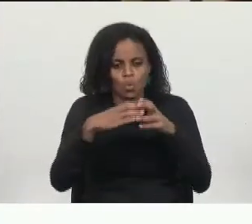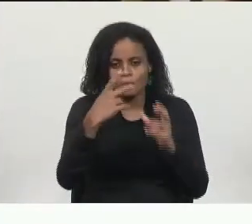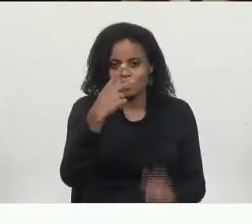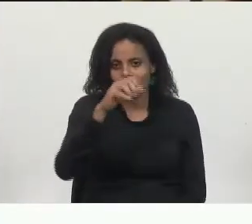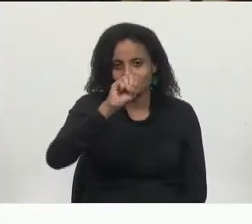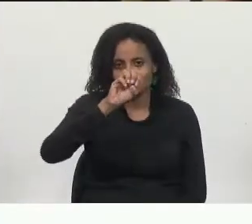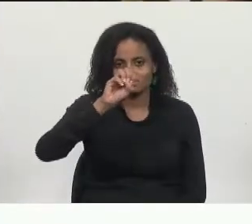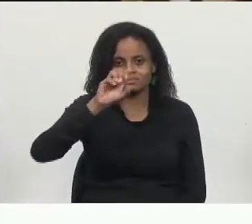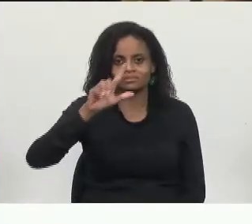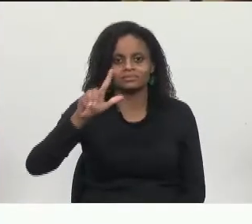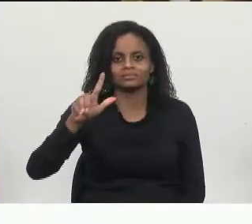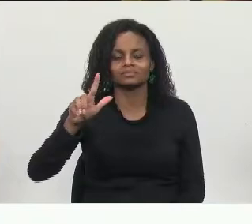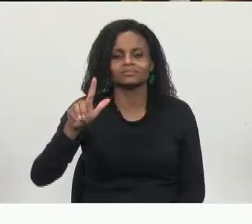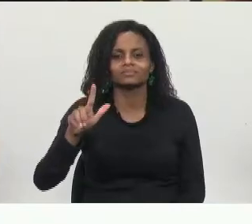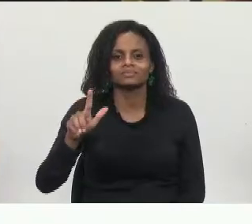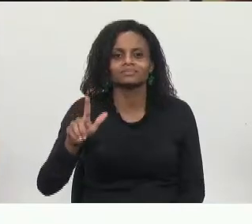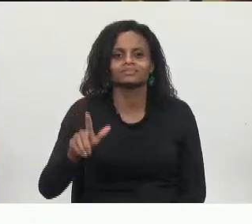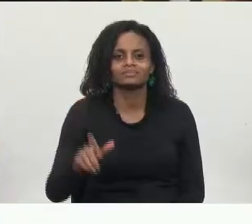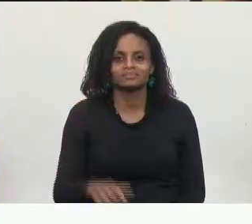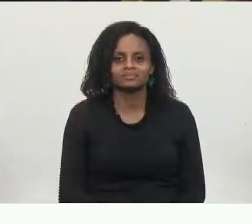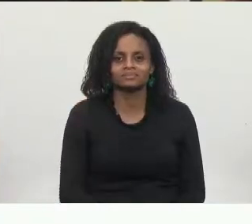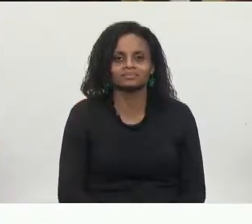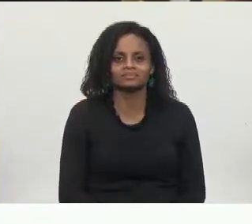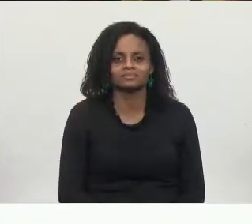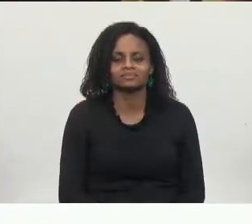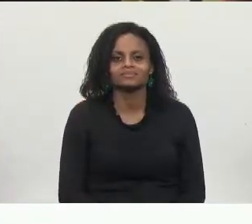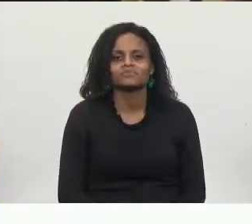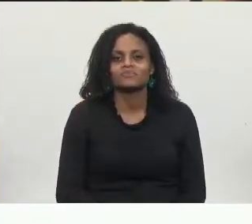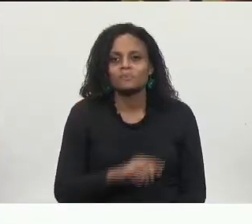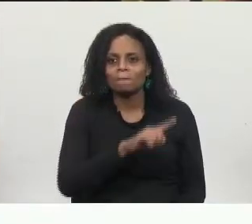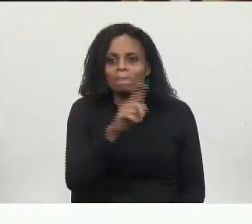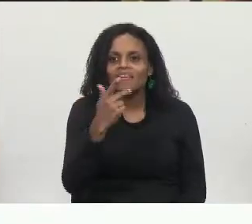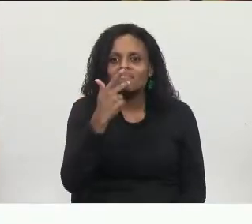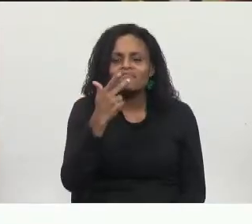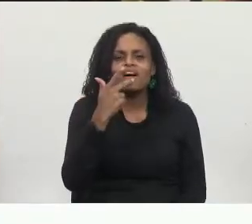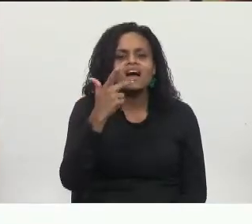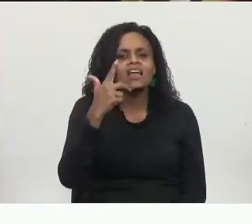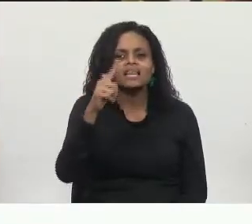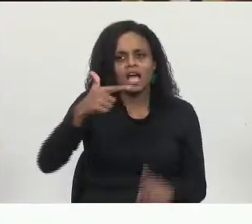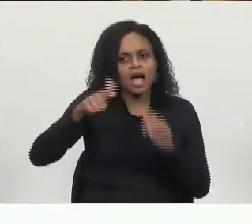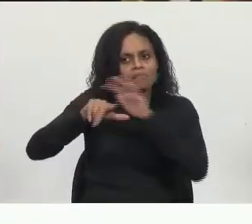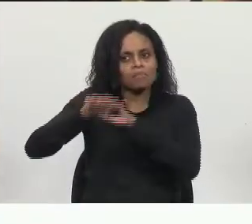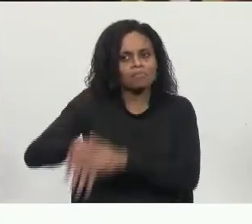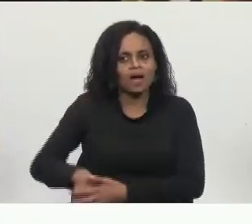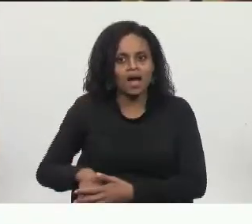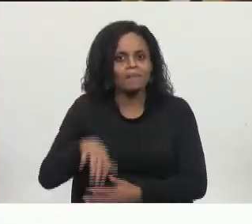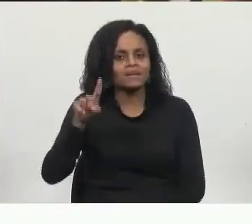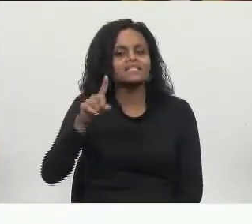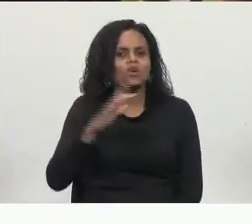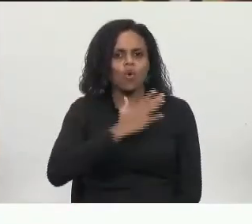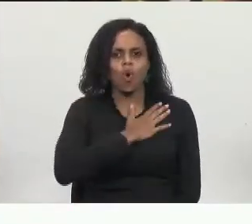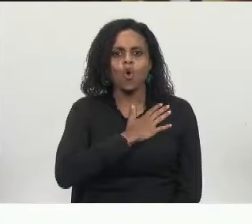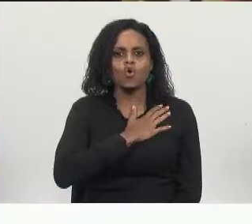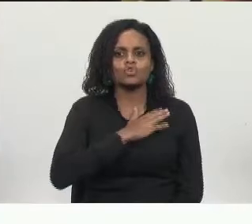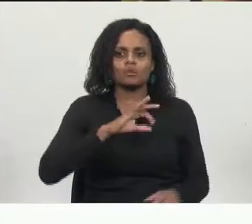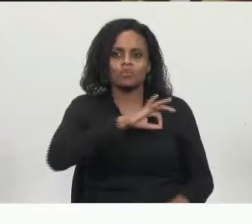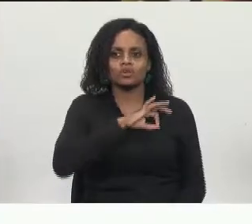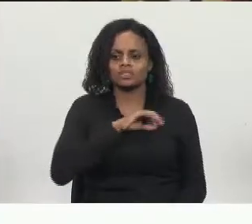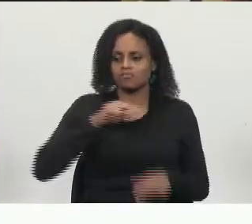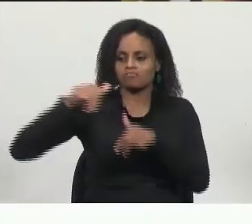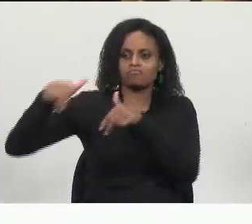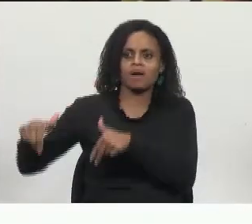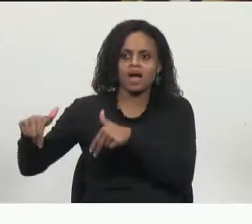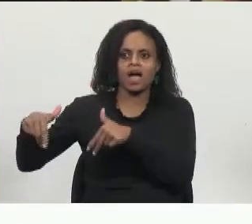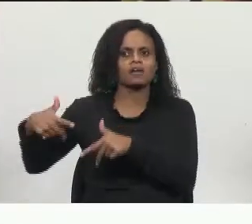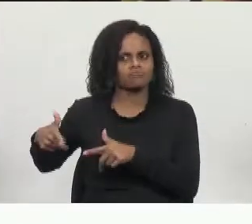falar bem, ser enfático e direcionar. Eles falam tanto desarmamento, mas eles adoram um policial do lado bem armado.